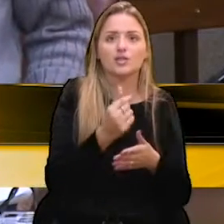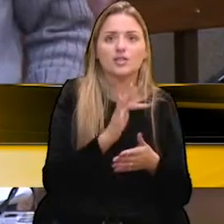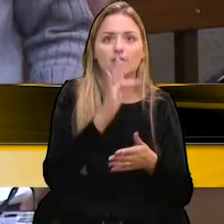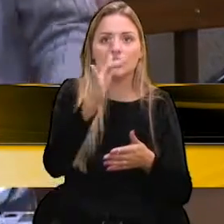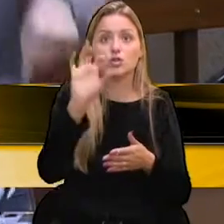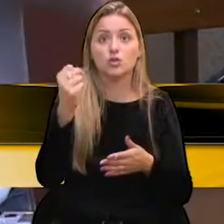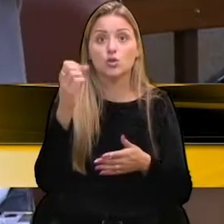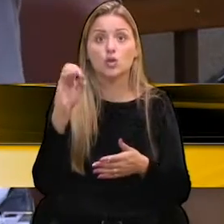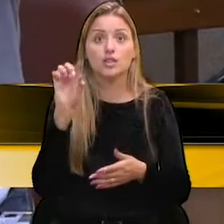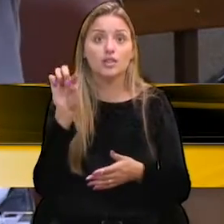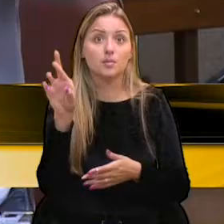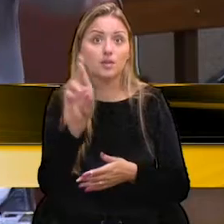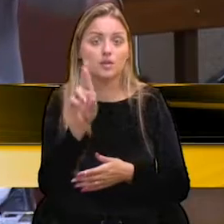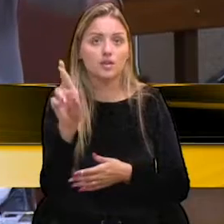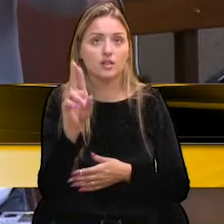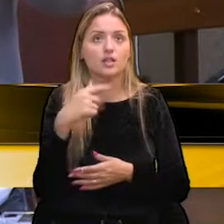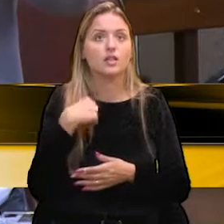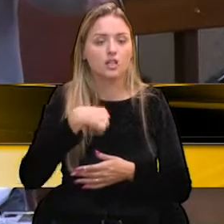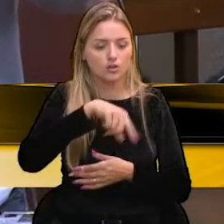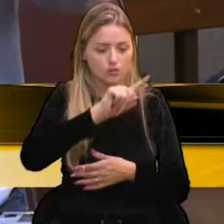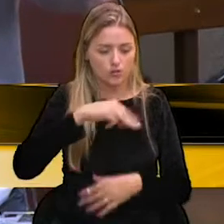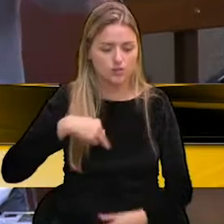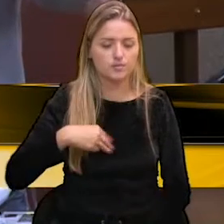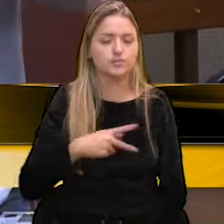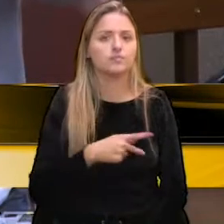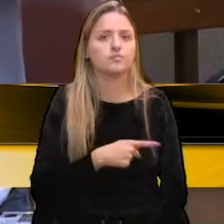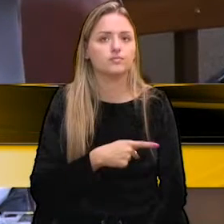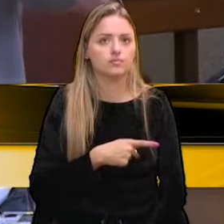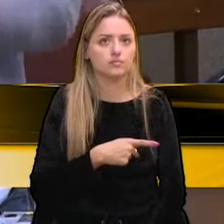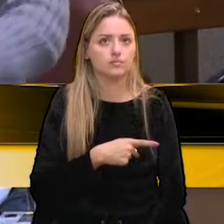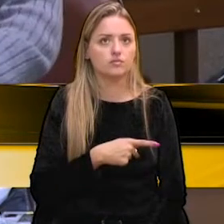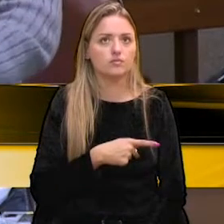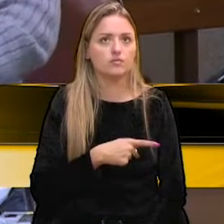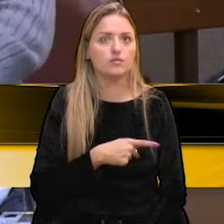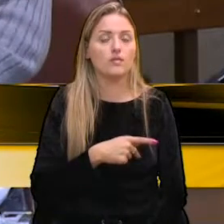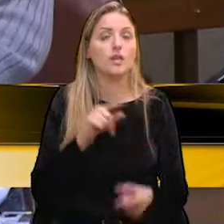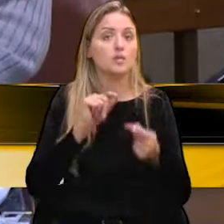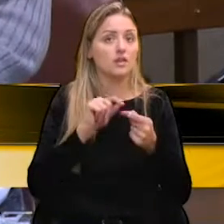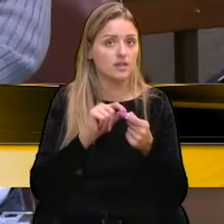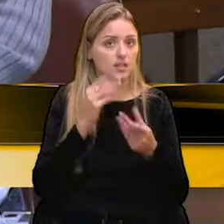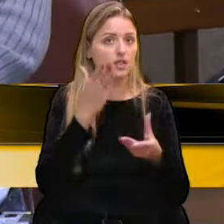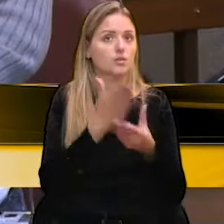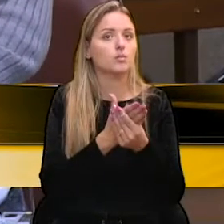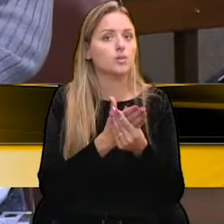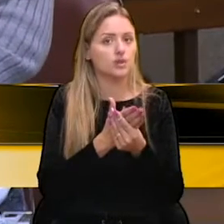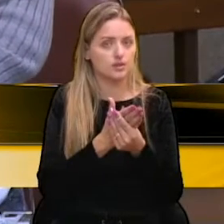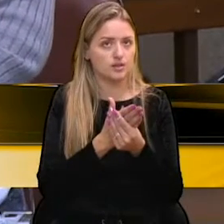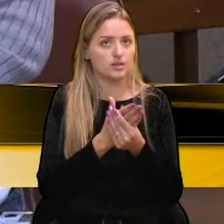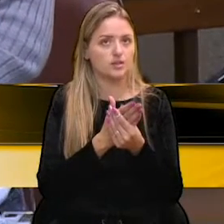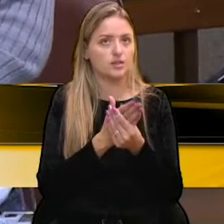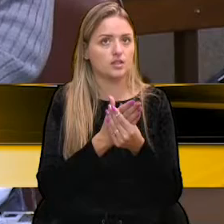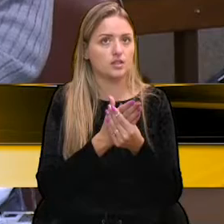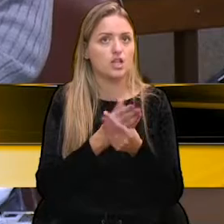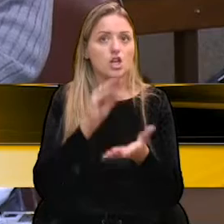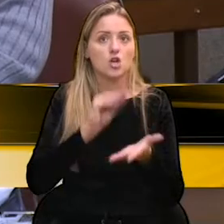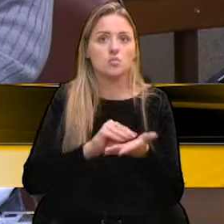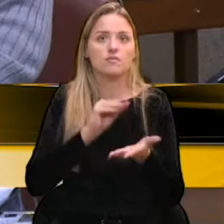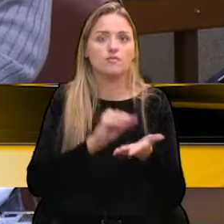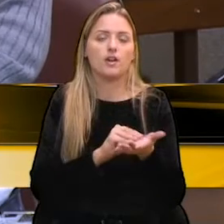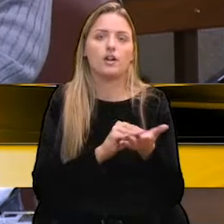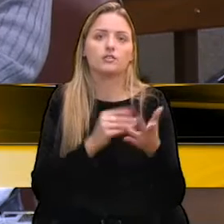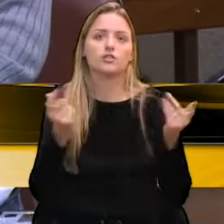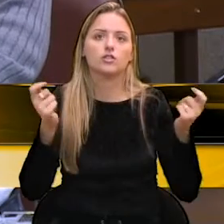de R$80 mil. Então eu irei no Ministério Público, tá? Para que medidas sejam tomadas por